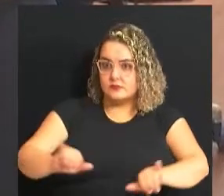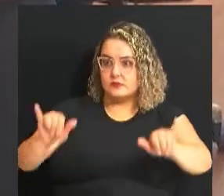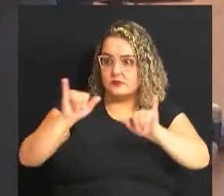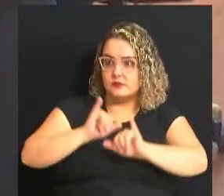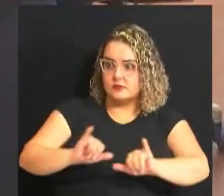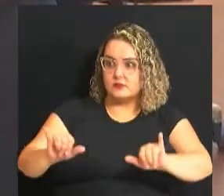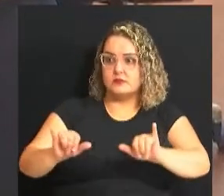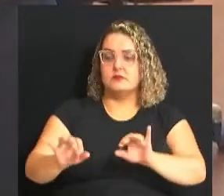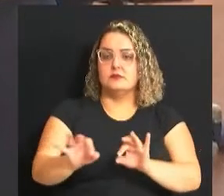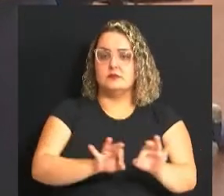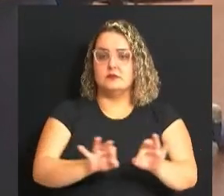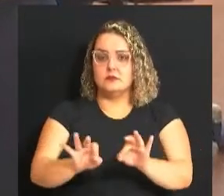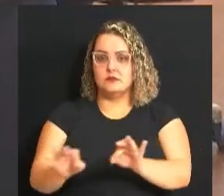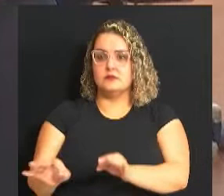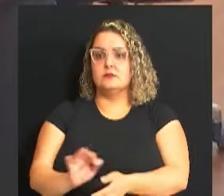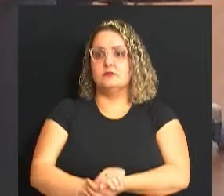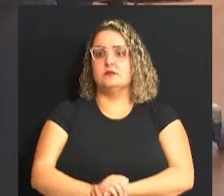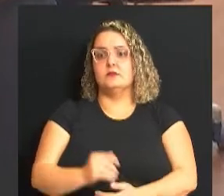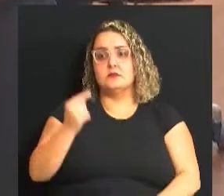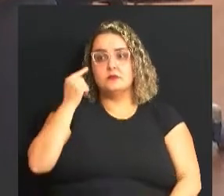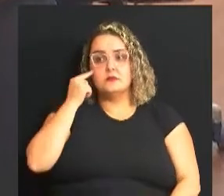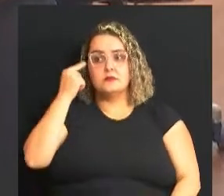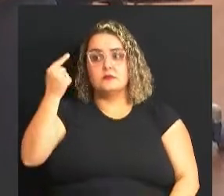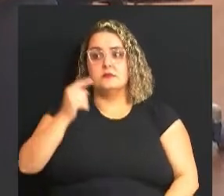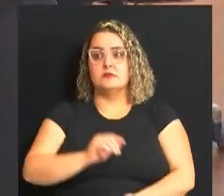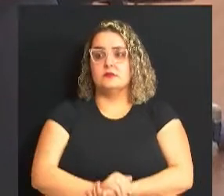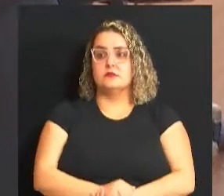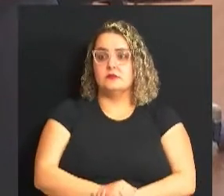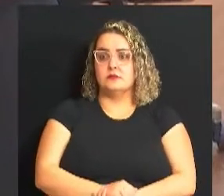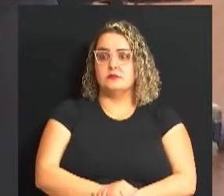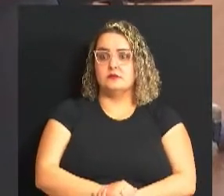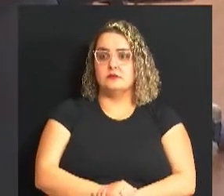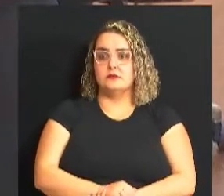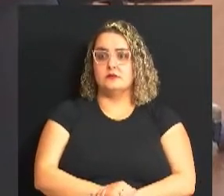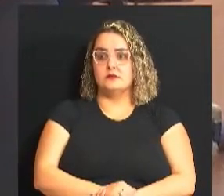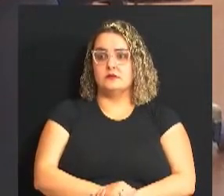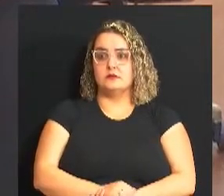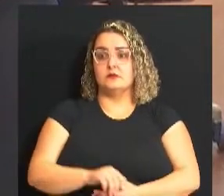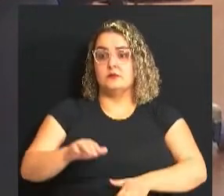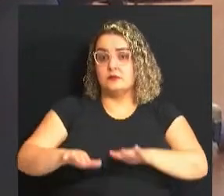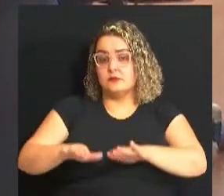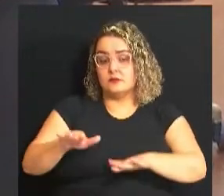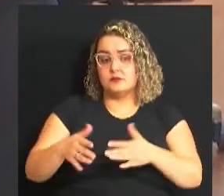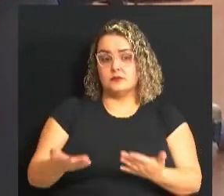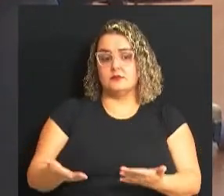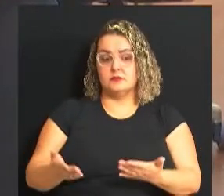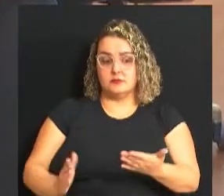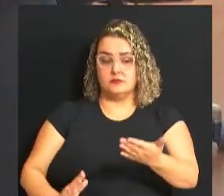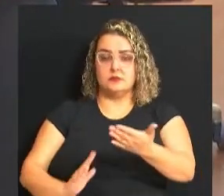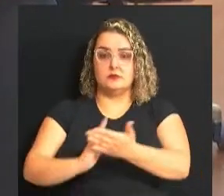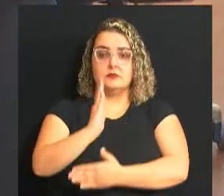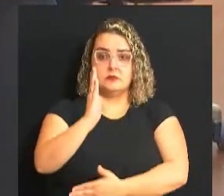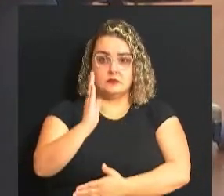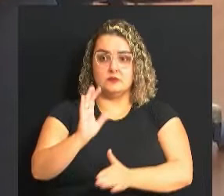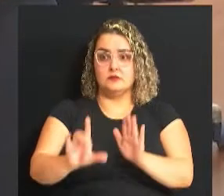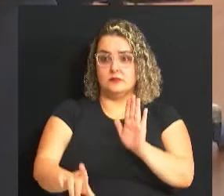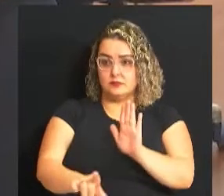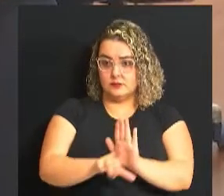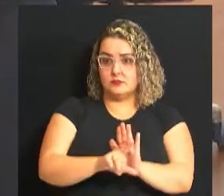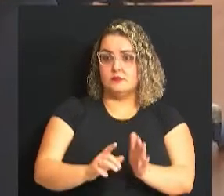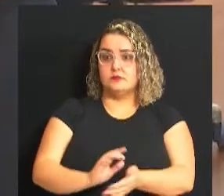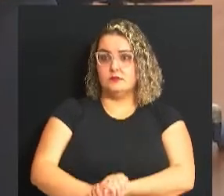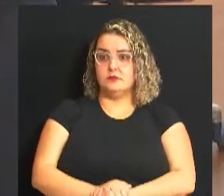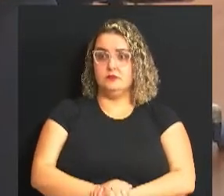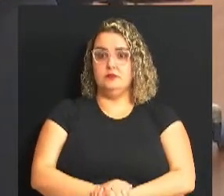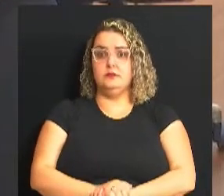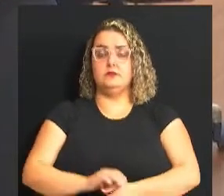esse projeto? Pensado em alguma... Né, porque, às vezes, a gente aprova legislações que, muitas